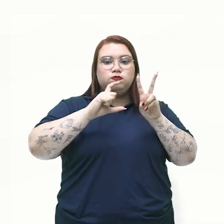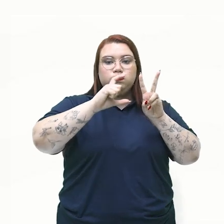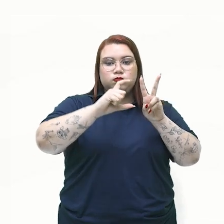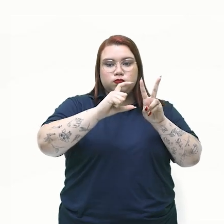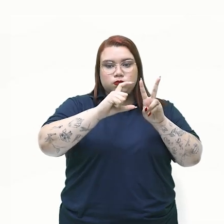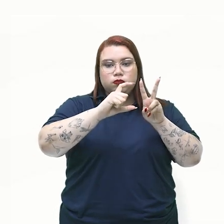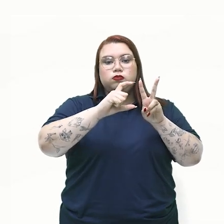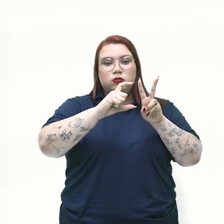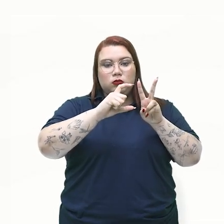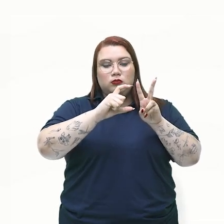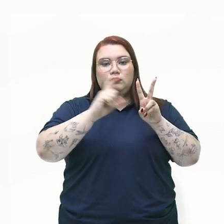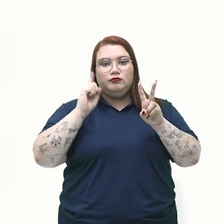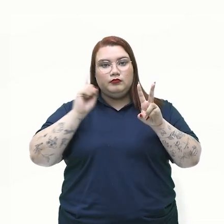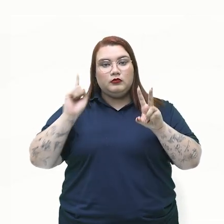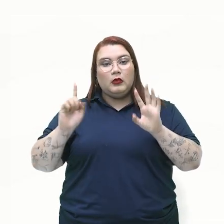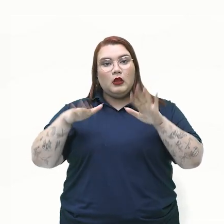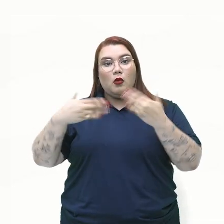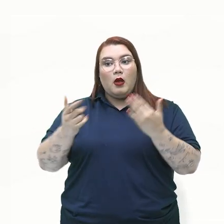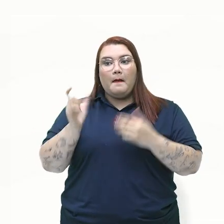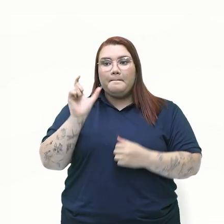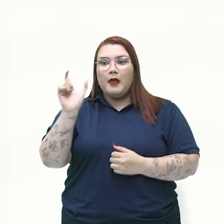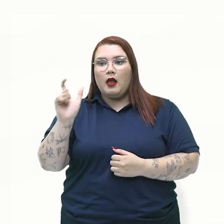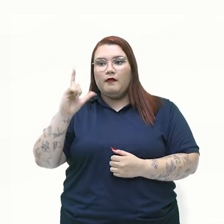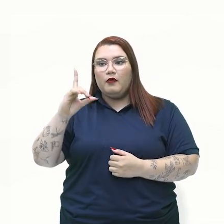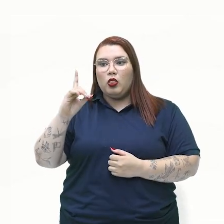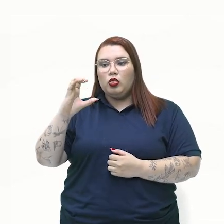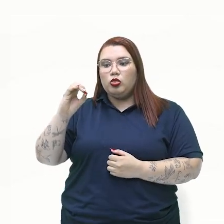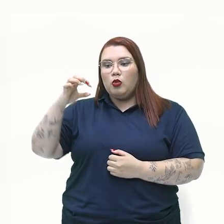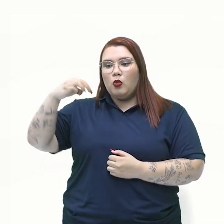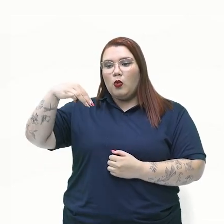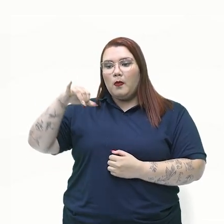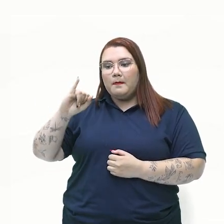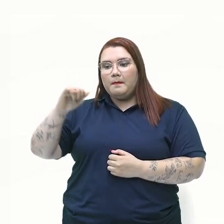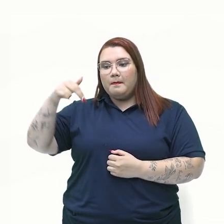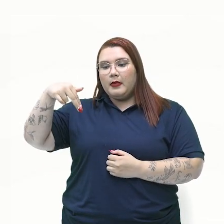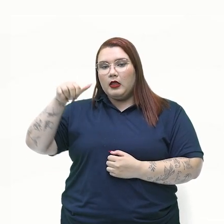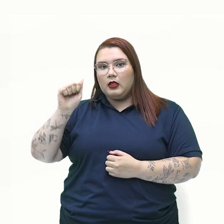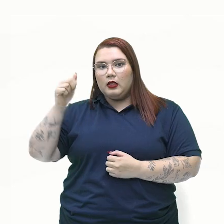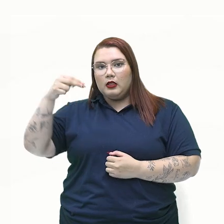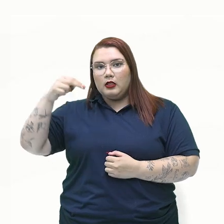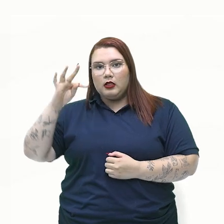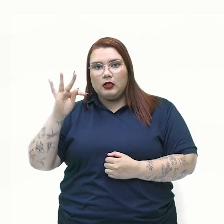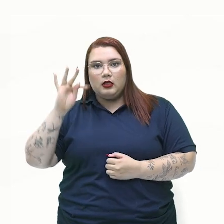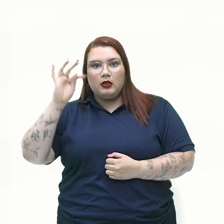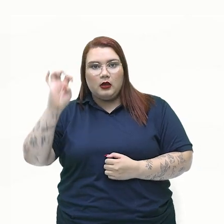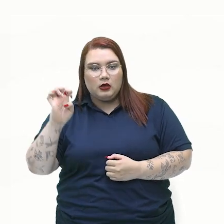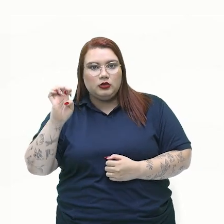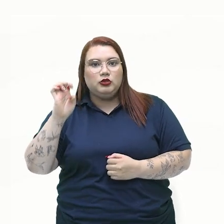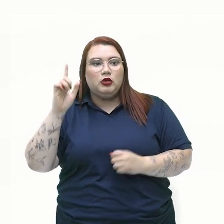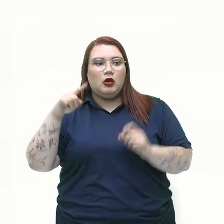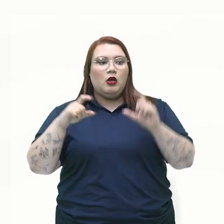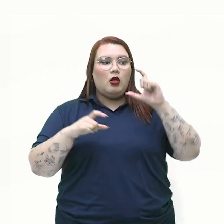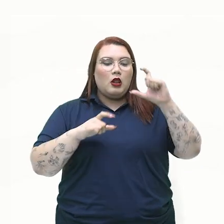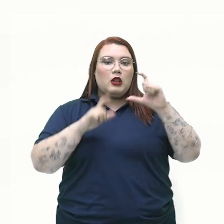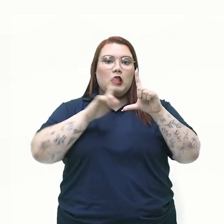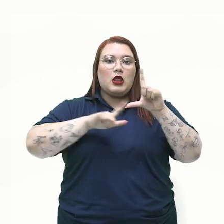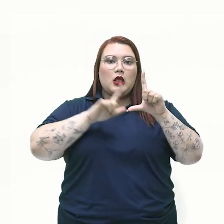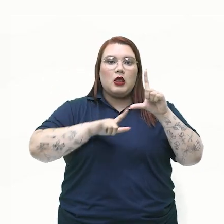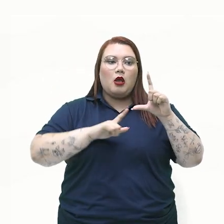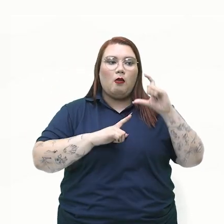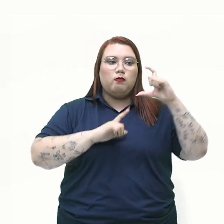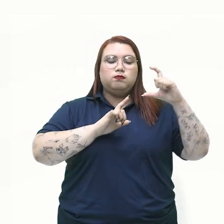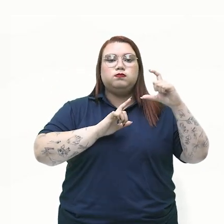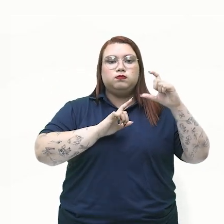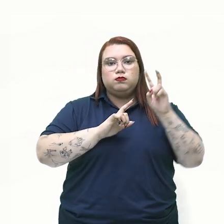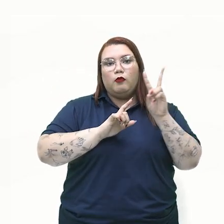dominante. Então, o dominante, quando vocês ouvirem aí a palavra dominante, a gente vai logo identificar com 2 letras maiúsculas,